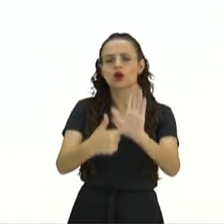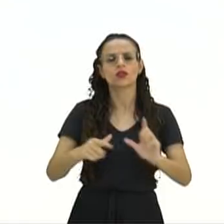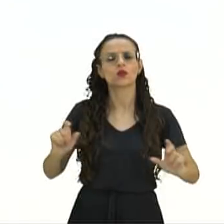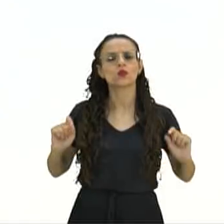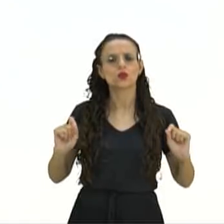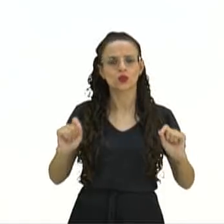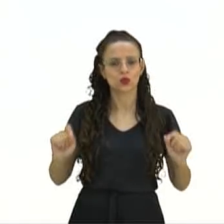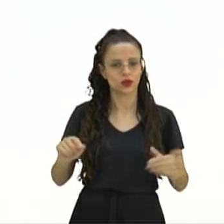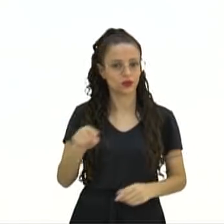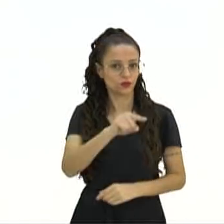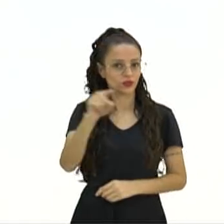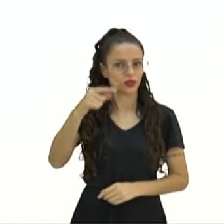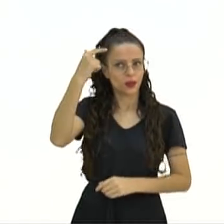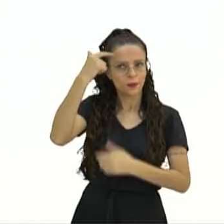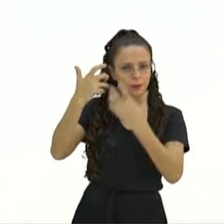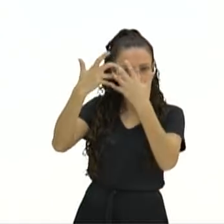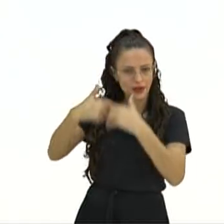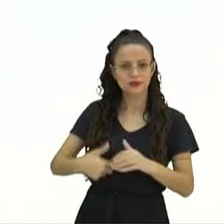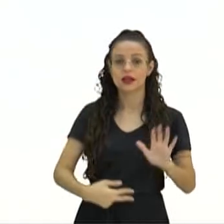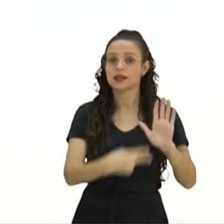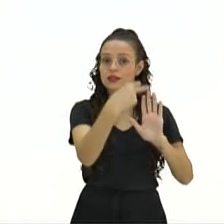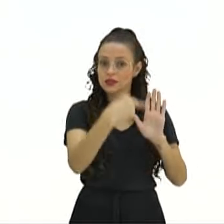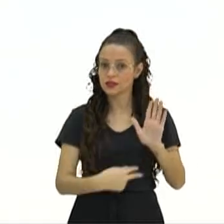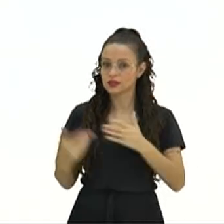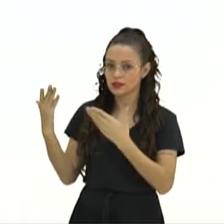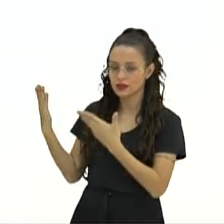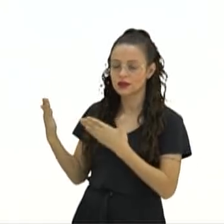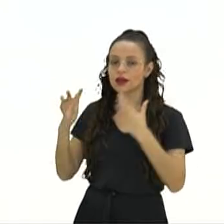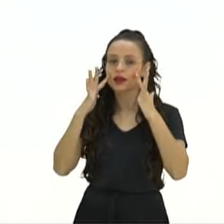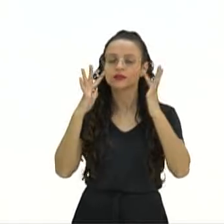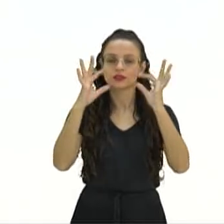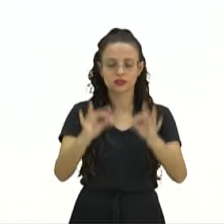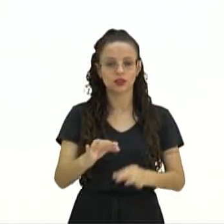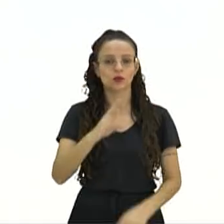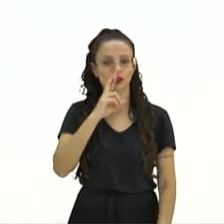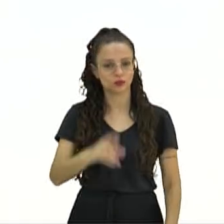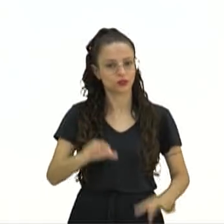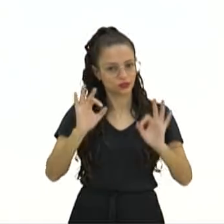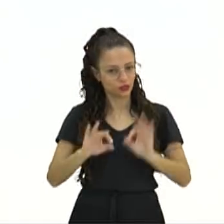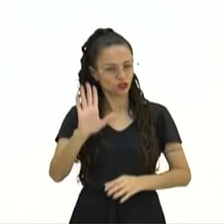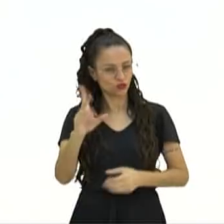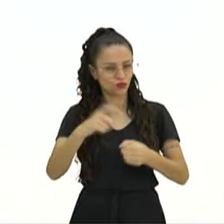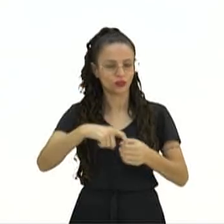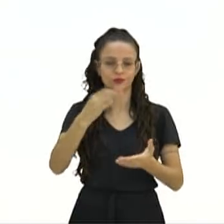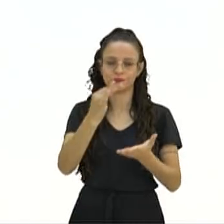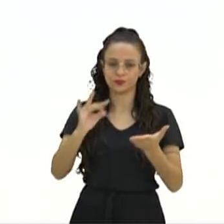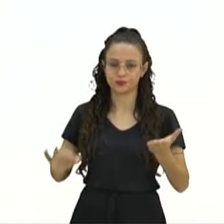Então, pensem lá, leiam com atenção e respondam corretamente que a gente já volta para corrigir.